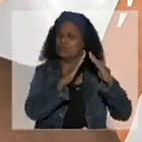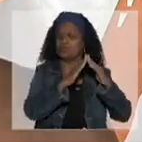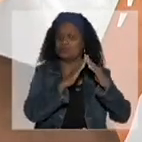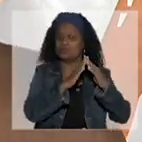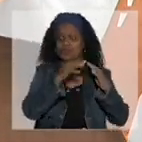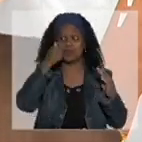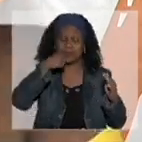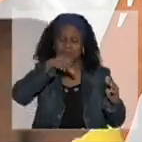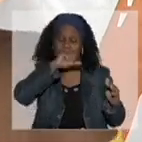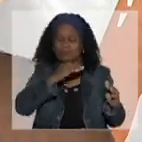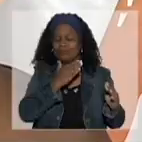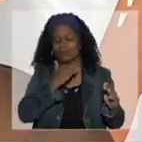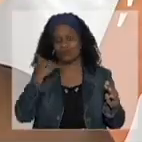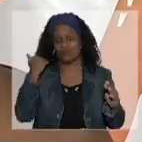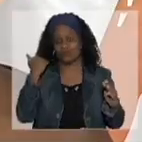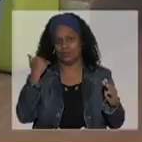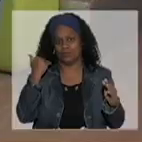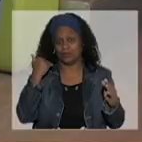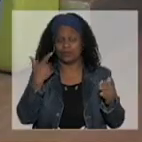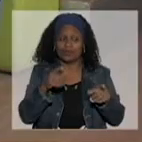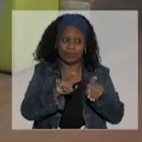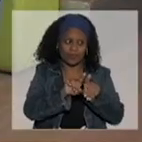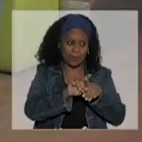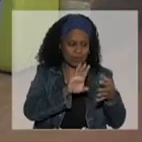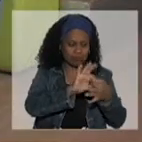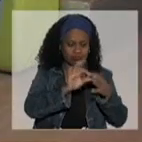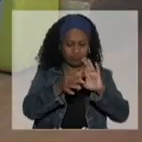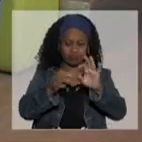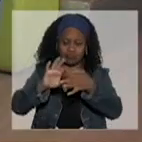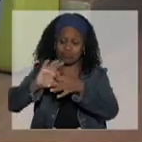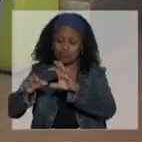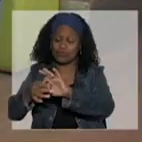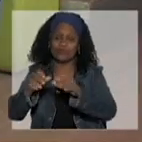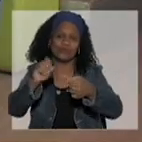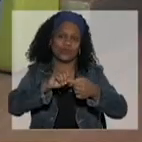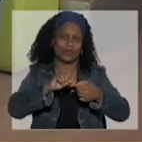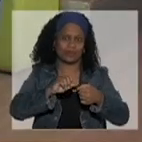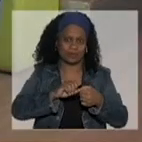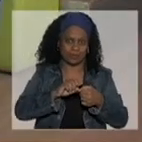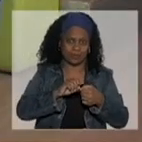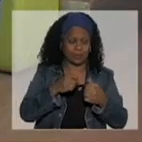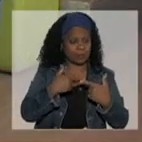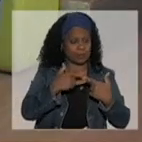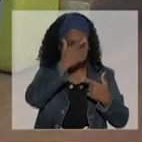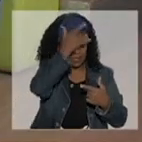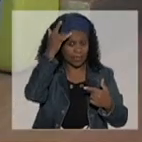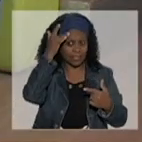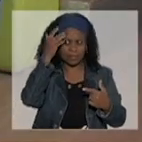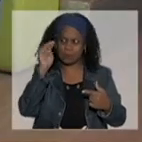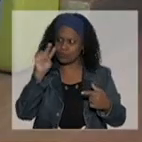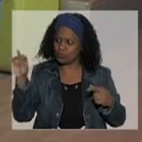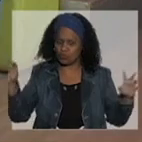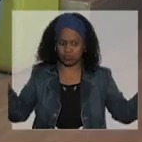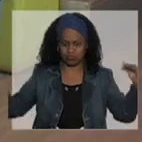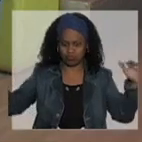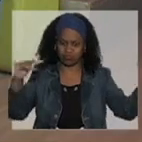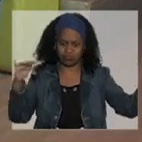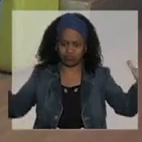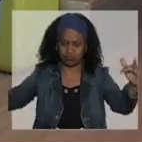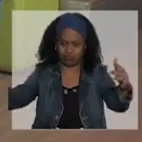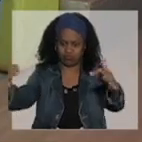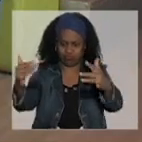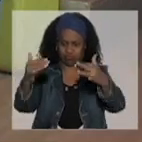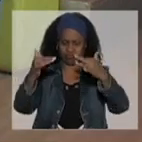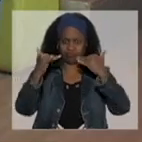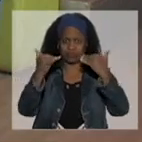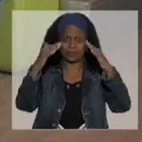minha mãe veio a óbito além disso tem também uma rede de solidariedade que vai sim exatamente está narrando o senhor também voltam se acolhendo na